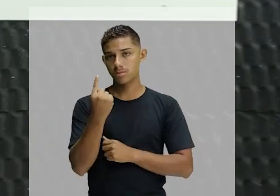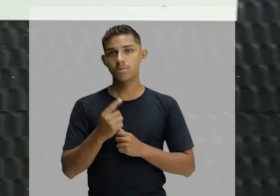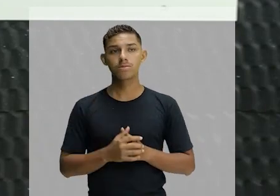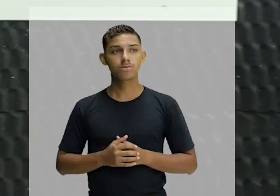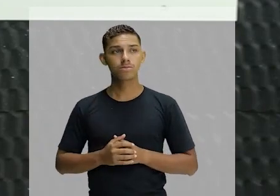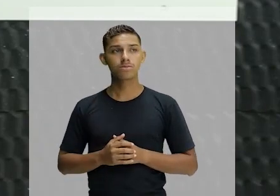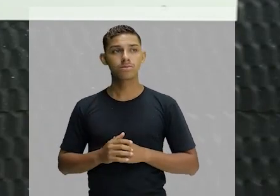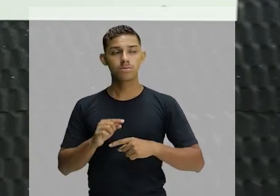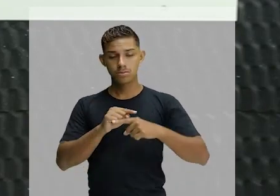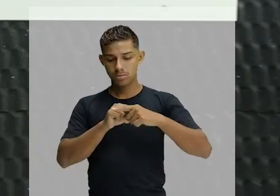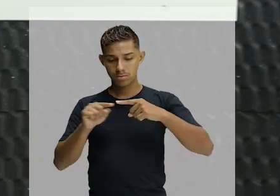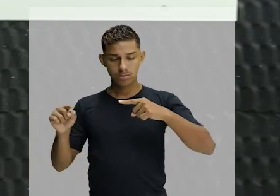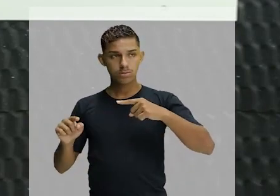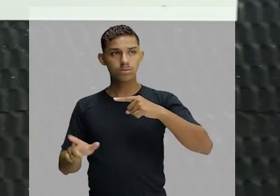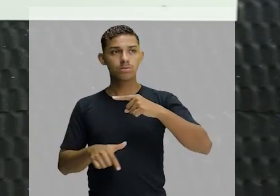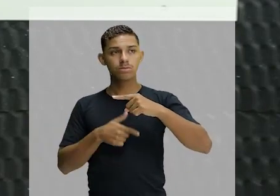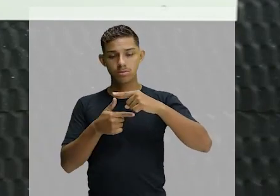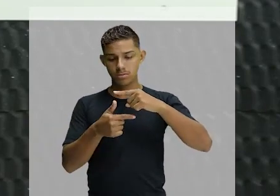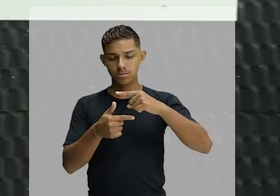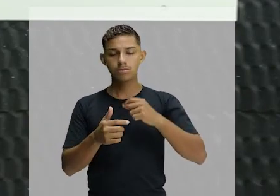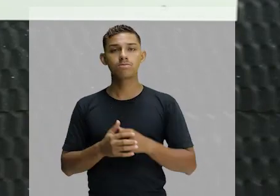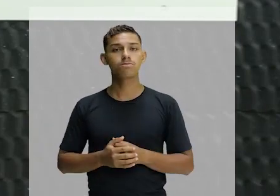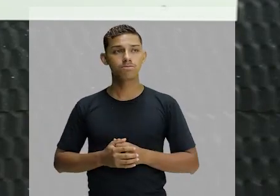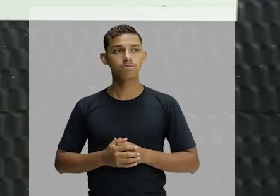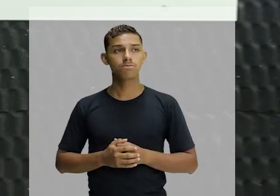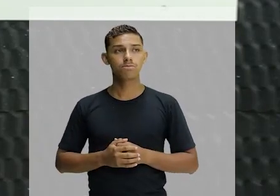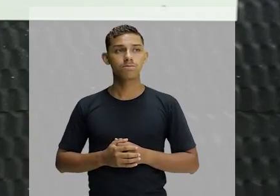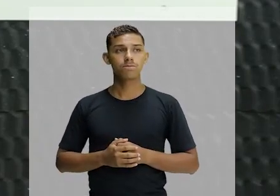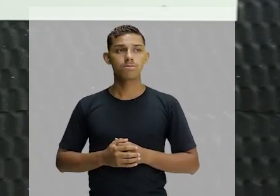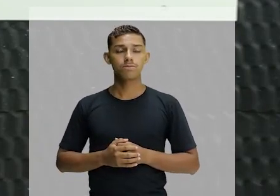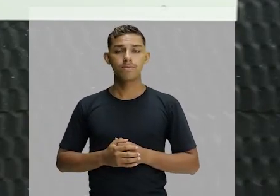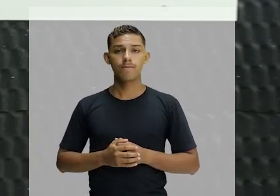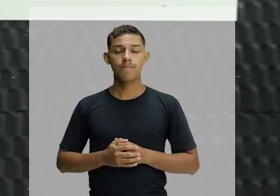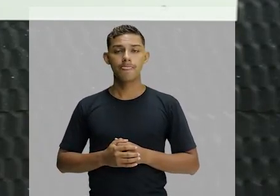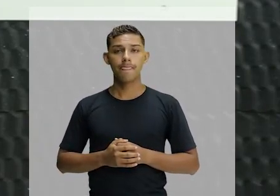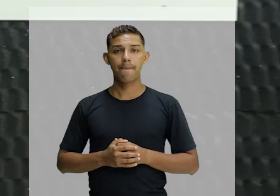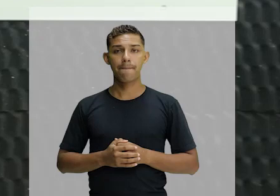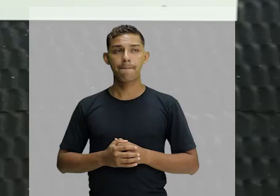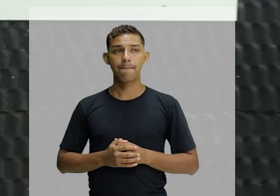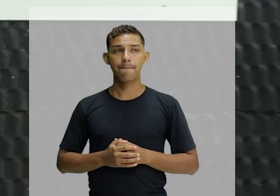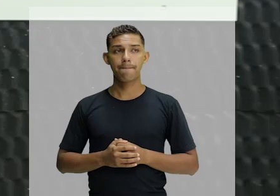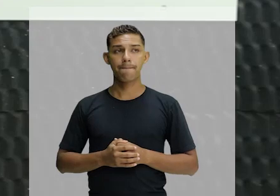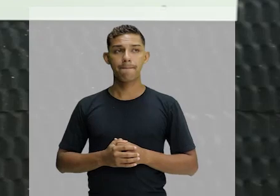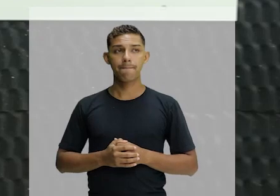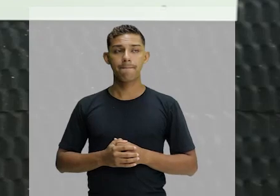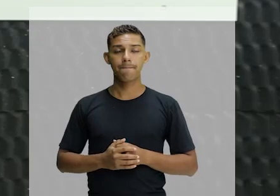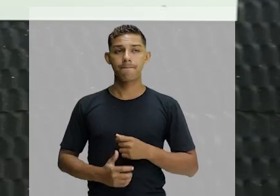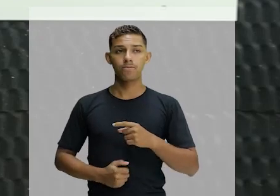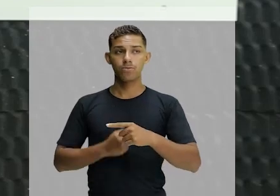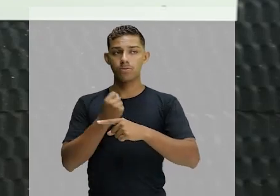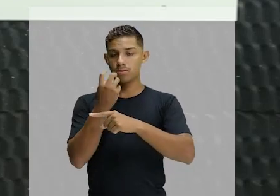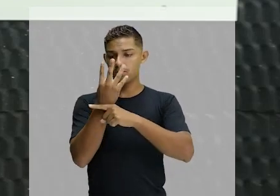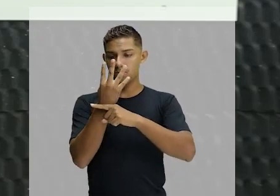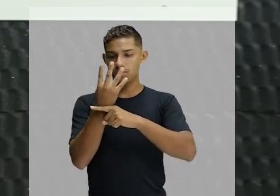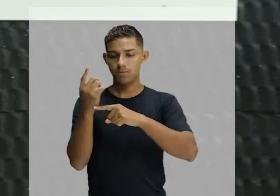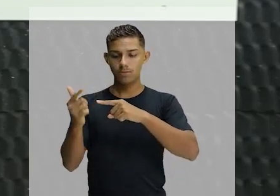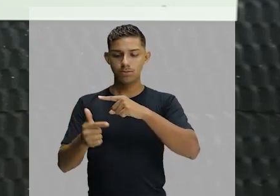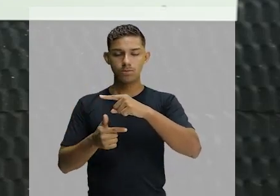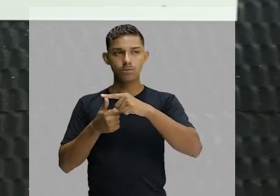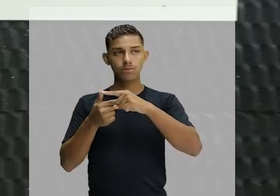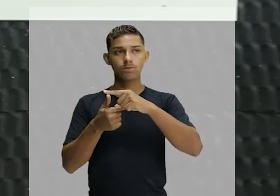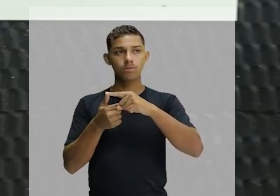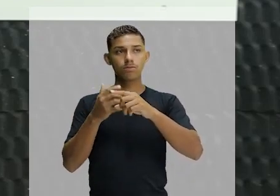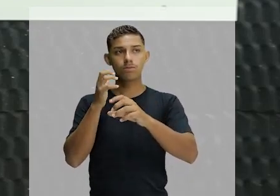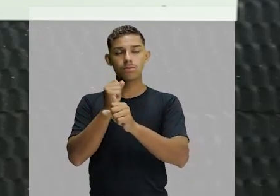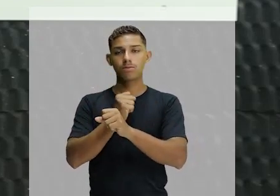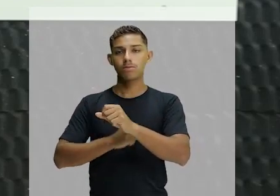dividido por 2. Ou seja, aqui vai ficar 4 dividido por 2, que dá ser